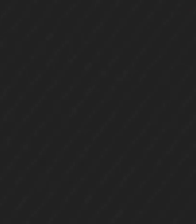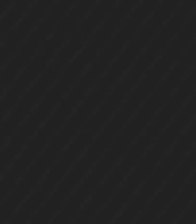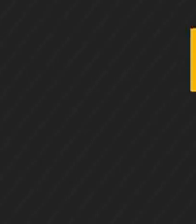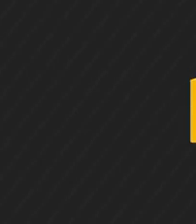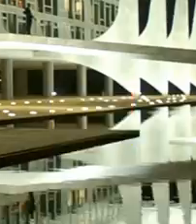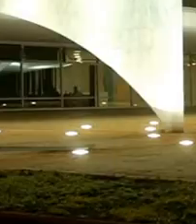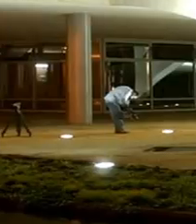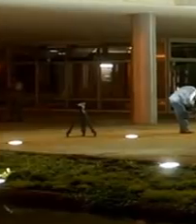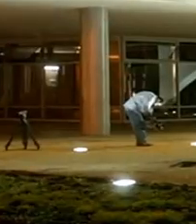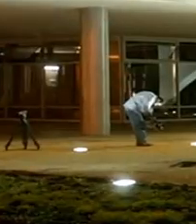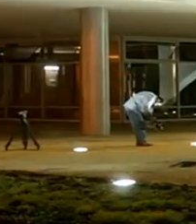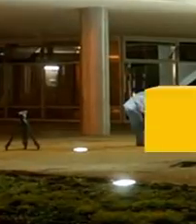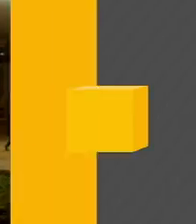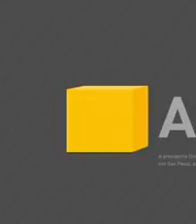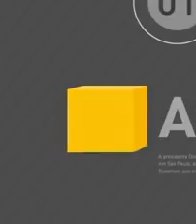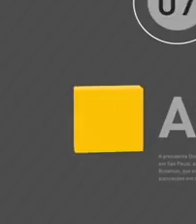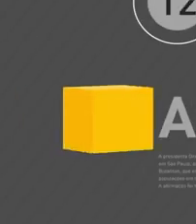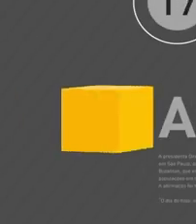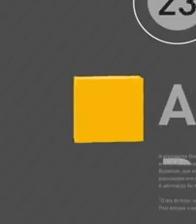ae